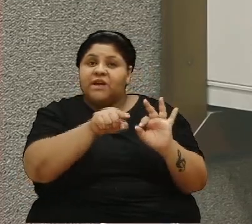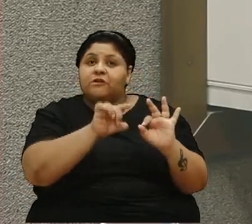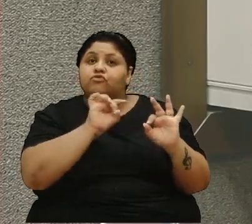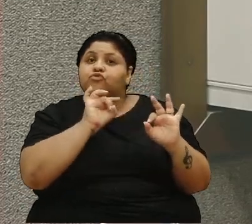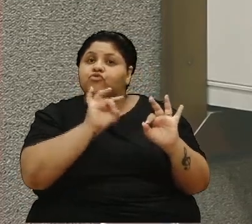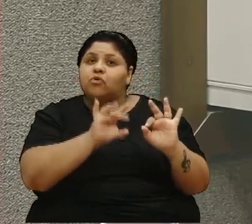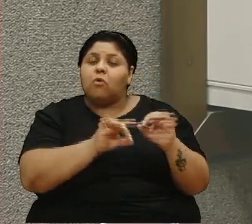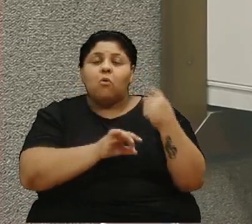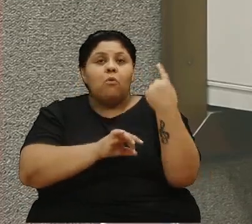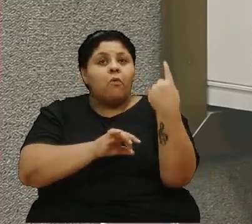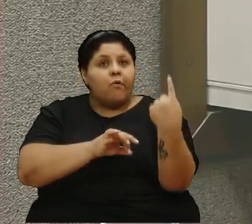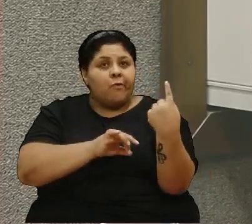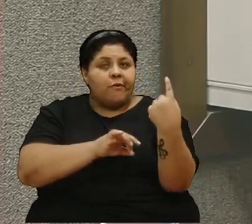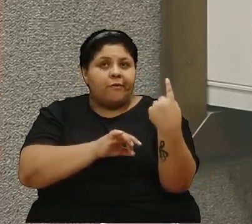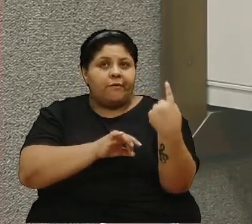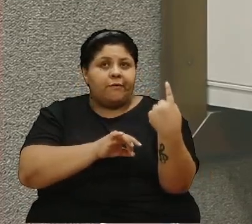apenas